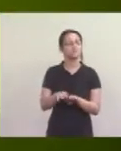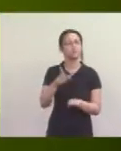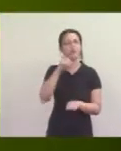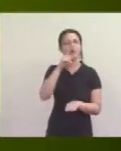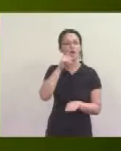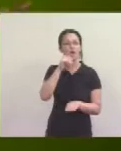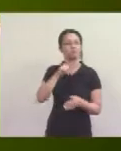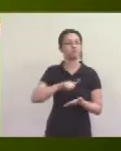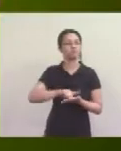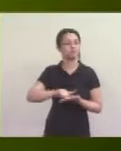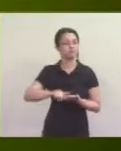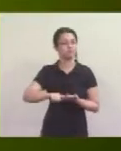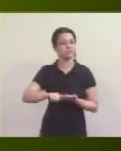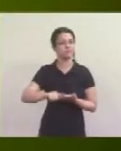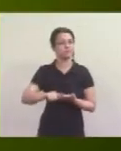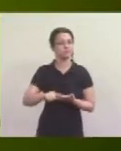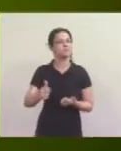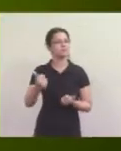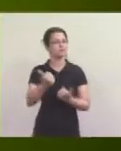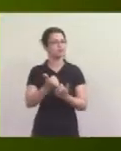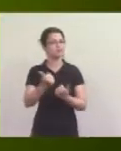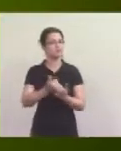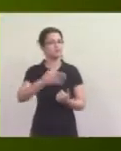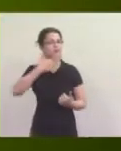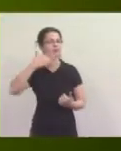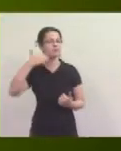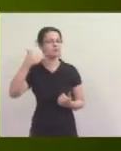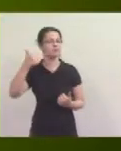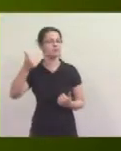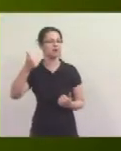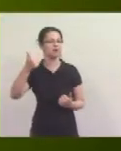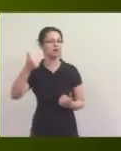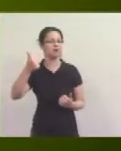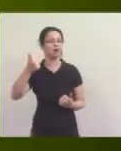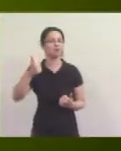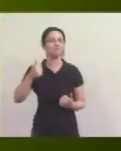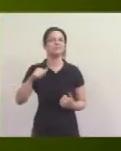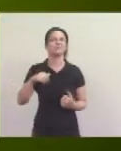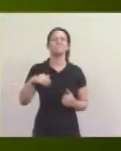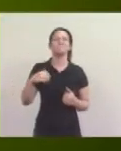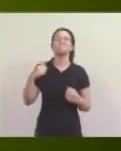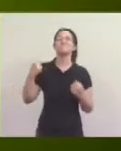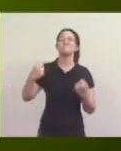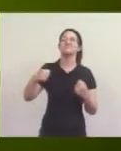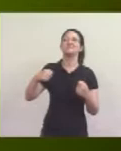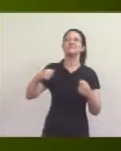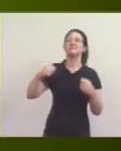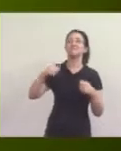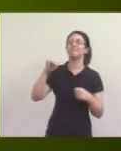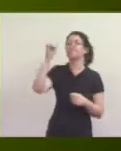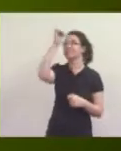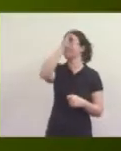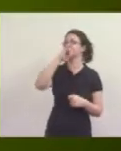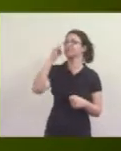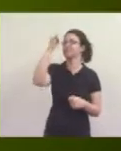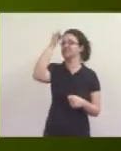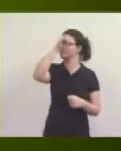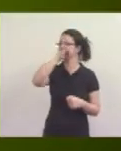limpa para o desenvolvimento sustentável. Mas é melhor ainda se a gente não precisar produzir tanta energia e usar a